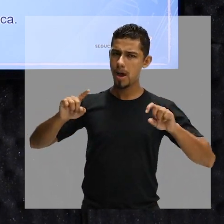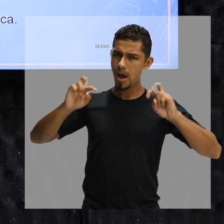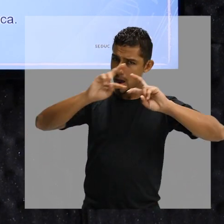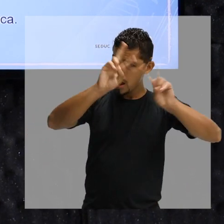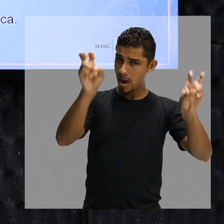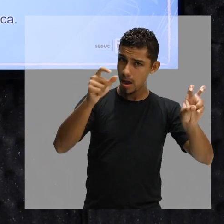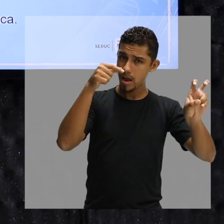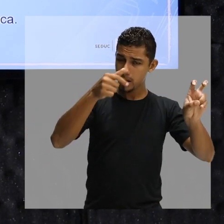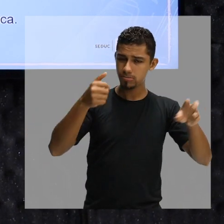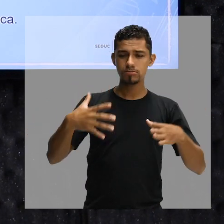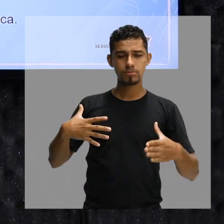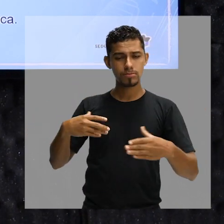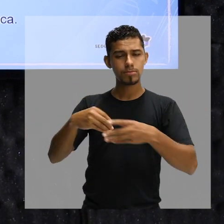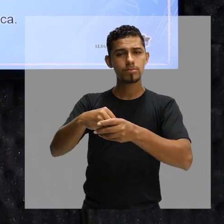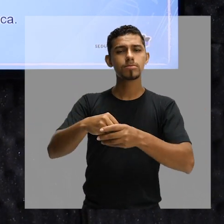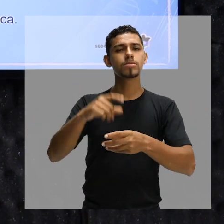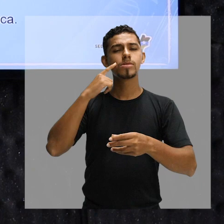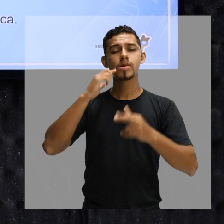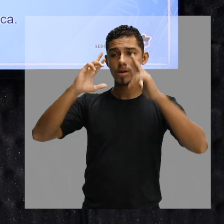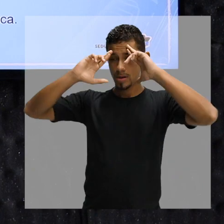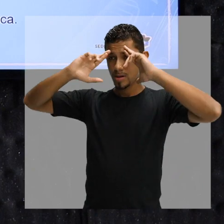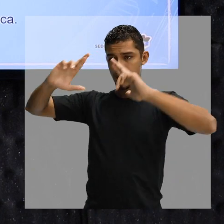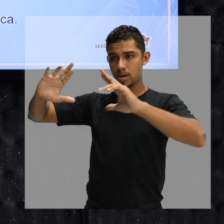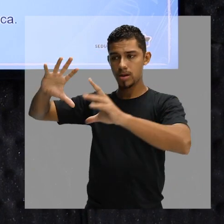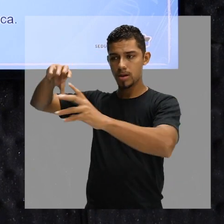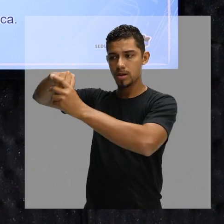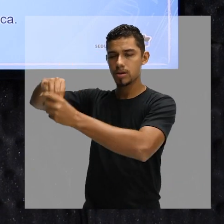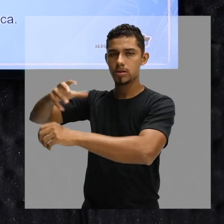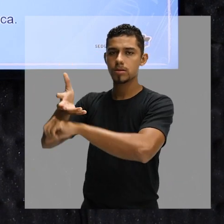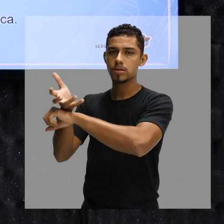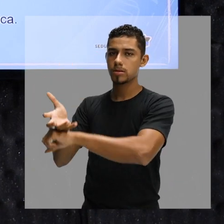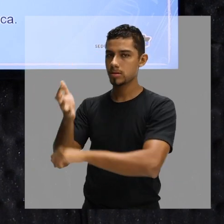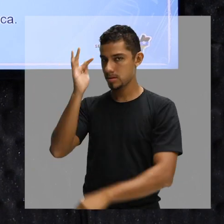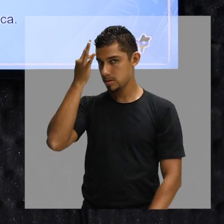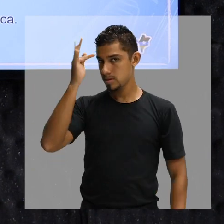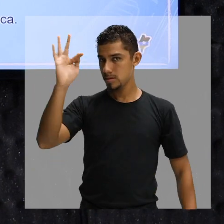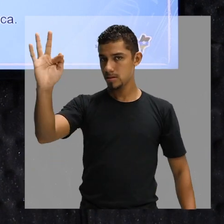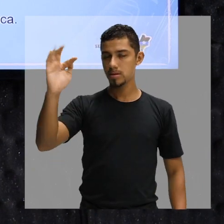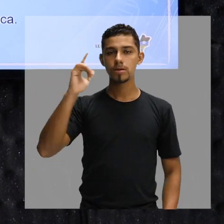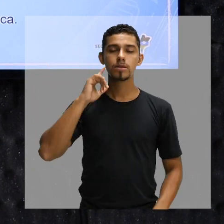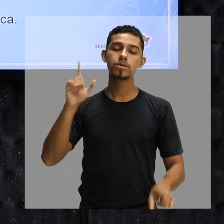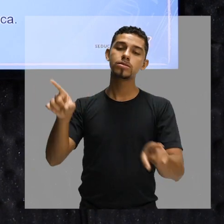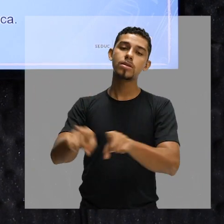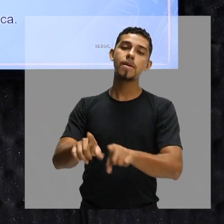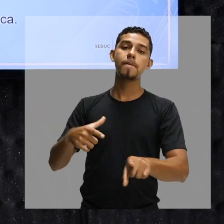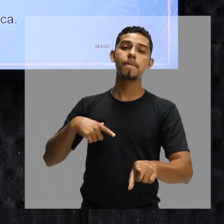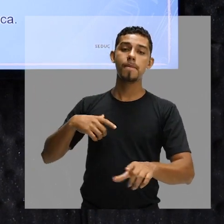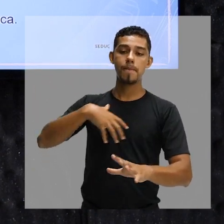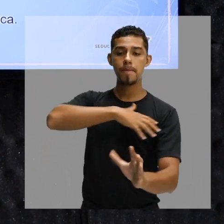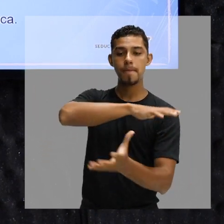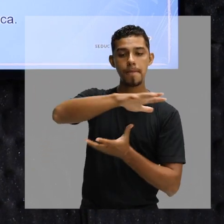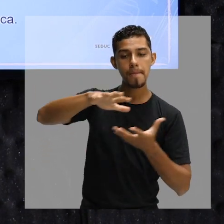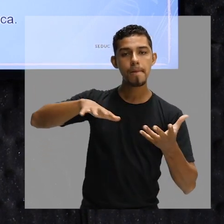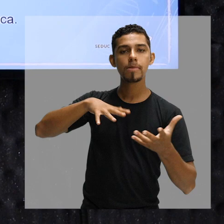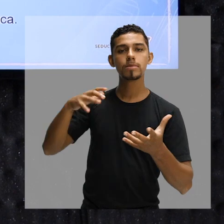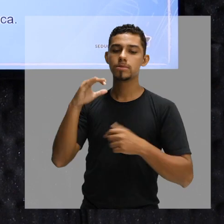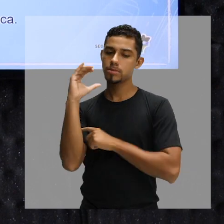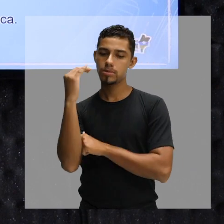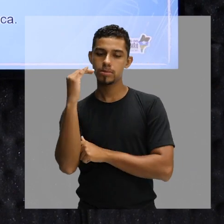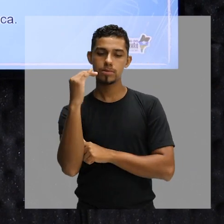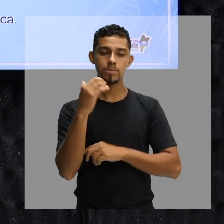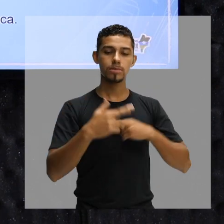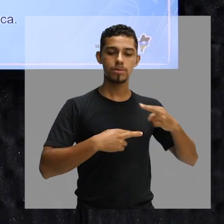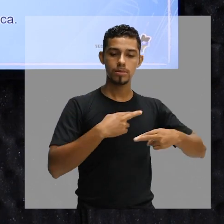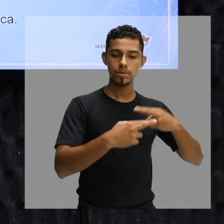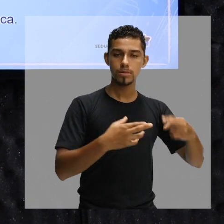Nós vamos pegar a parte mais que diz respeito à filosofia, e aí nós temos a Revolução Científica, o Renascimento científico